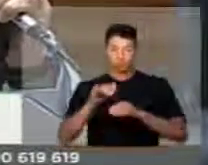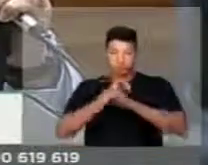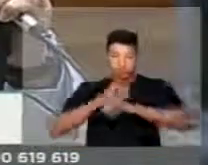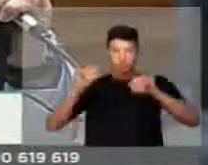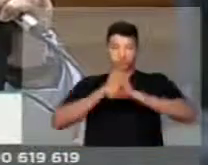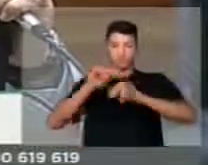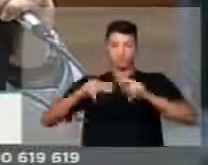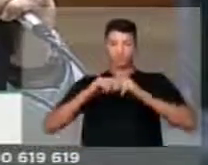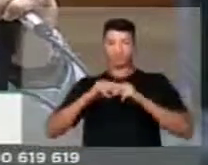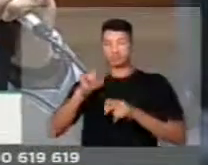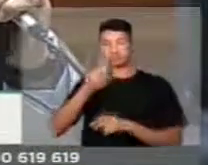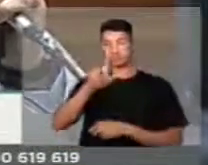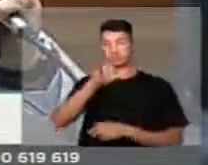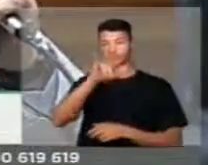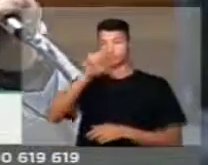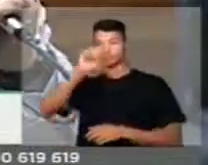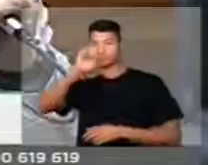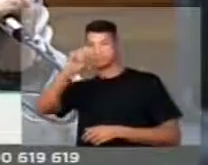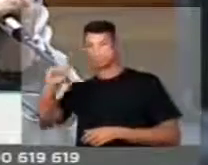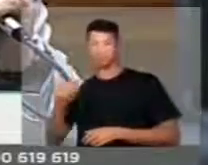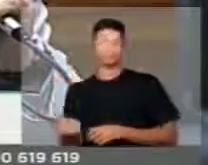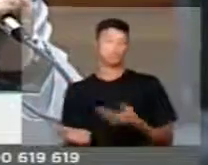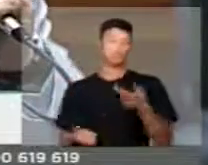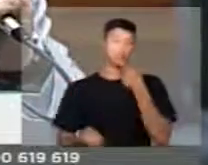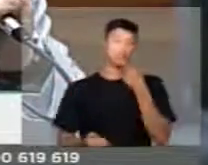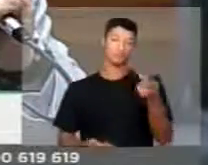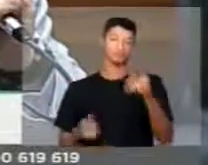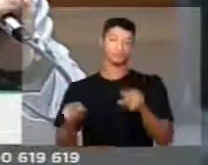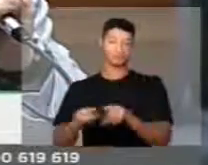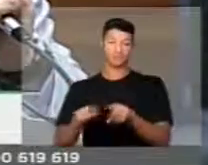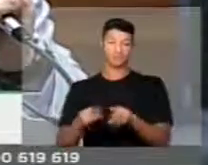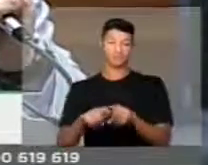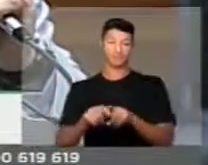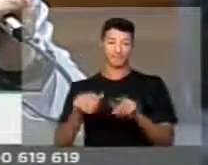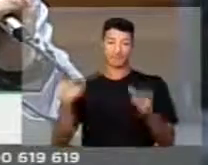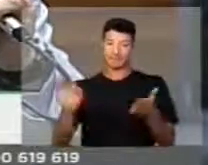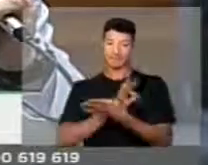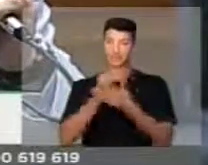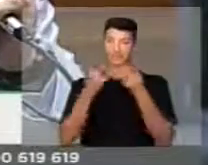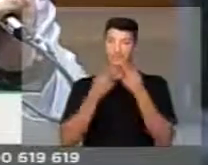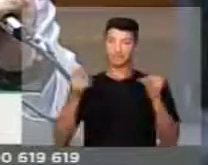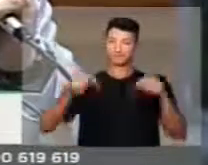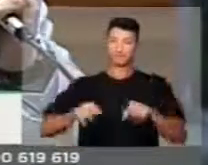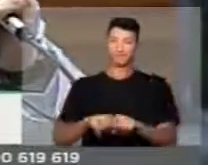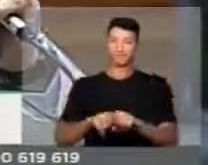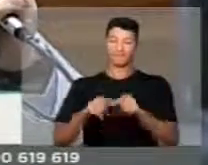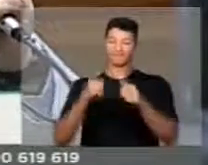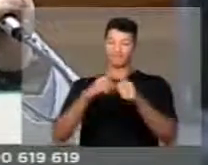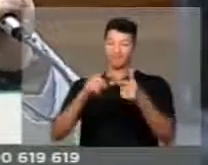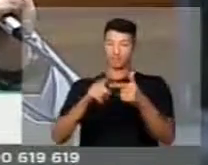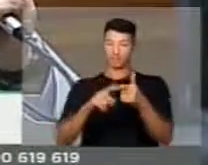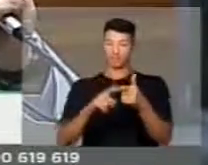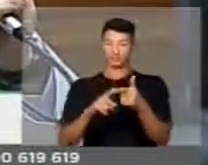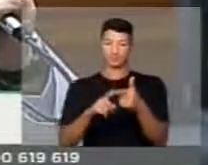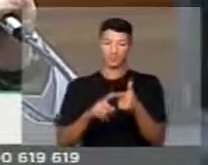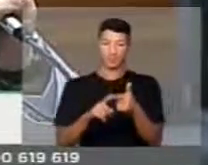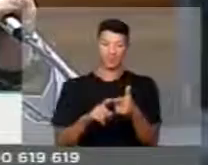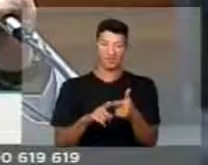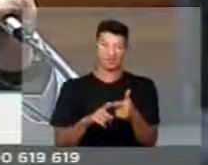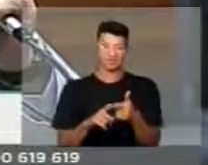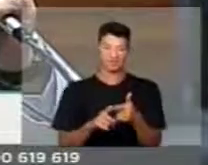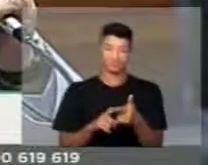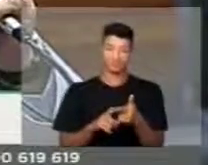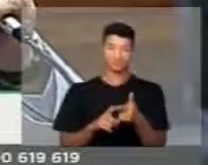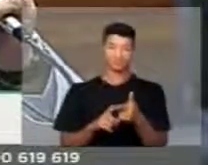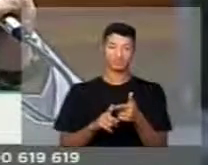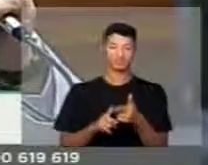proclamada por Ulisses Guimarães. Faço, portanto, este registro. E o segundo registro é um registro